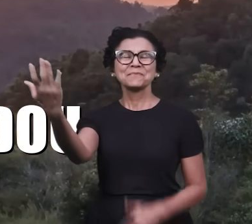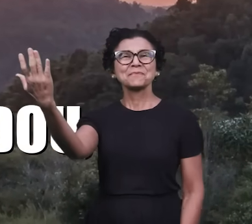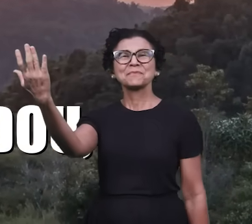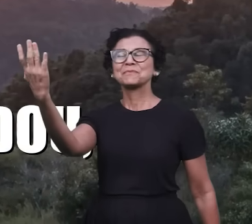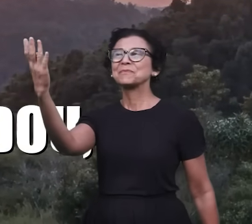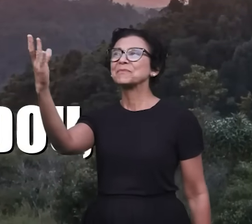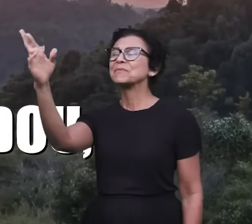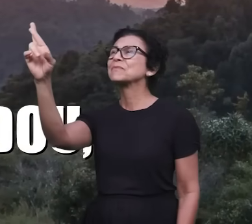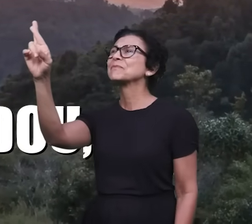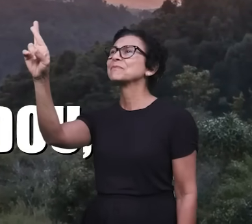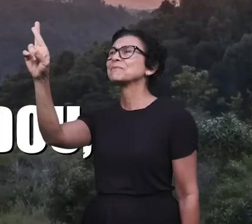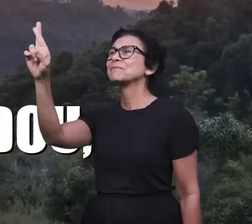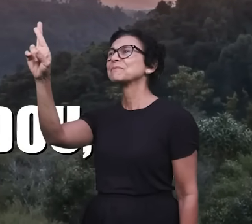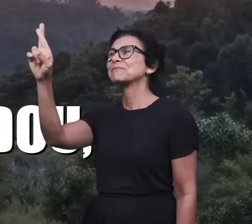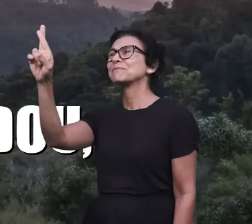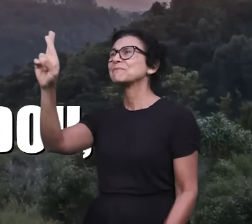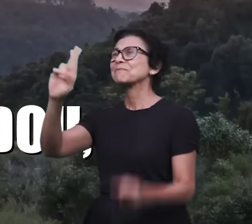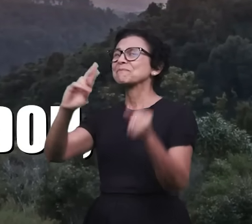minha vida